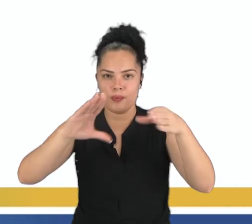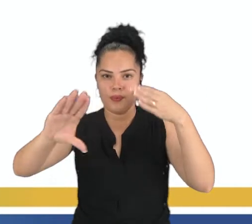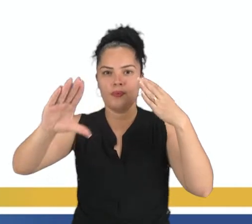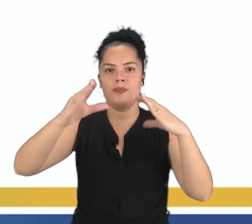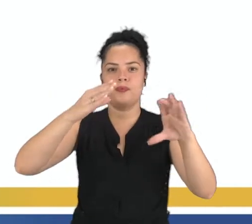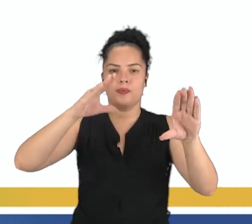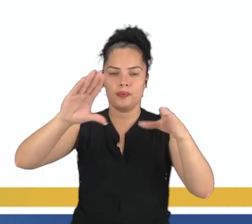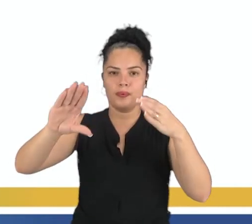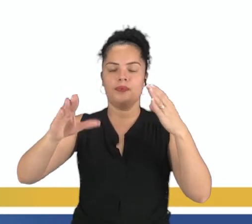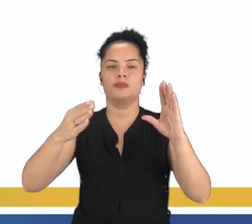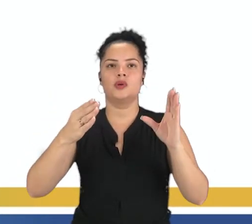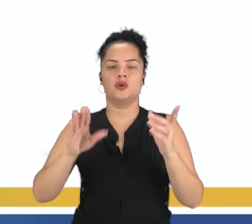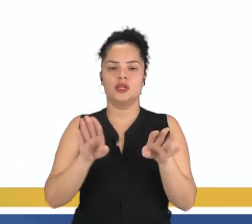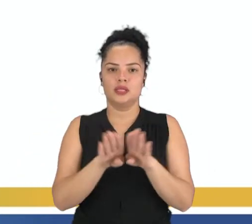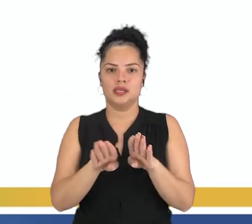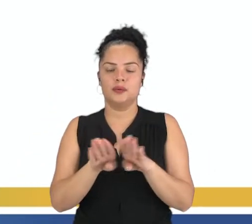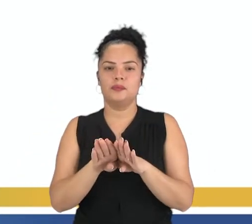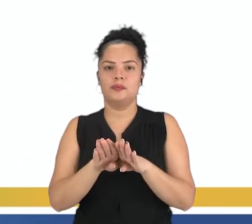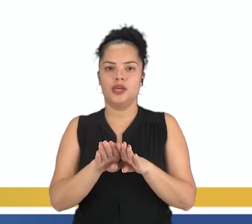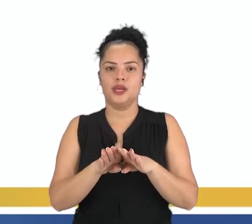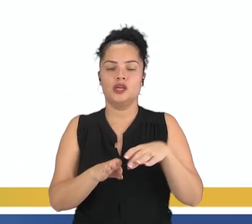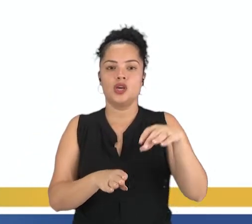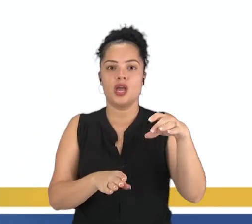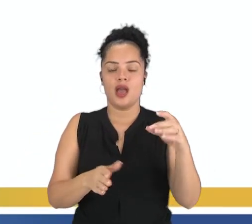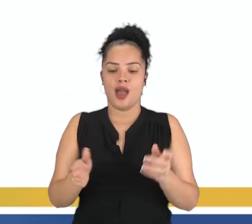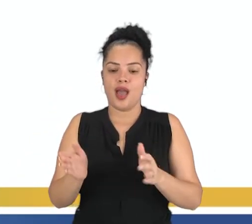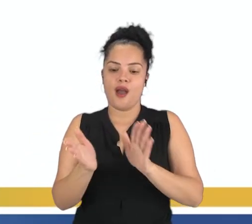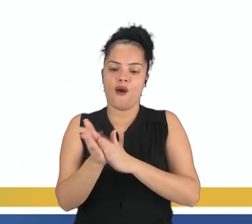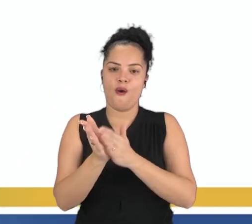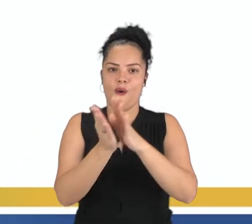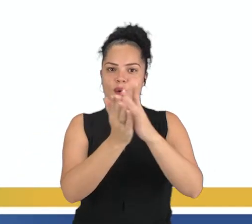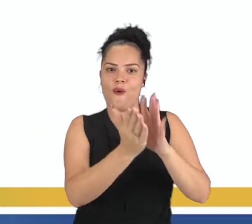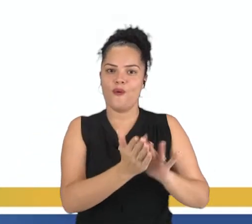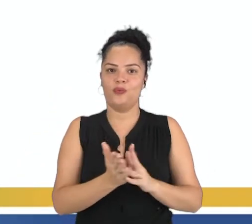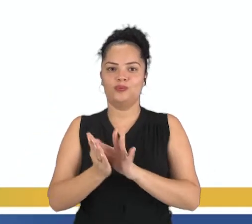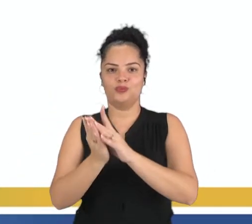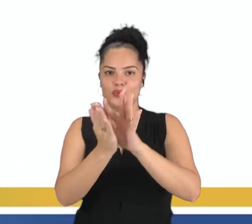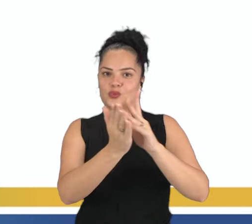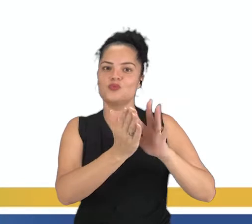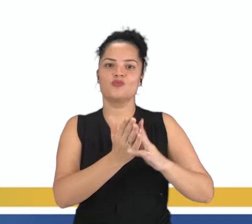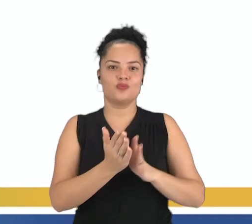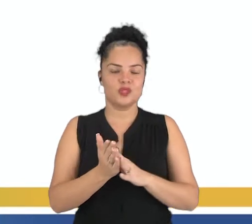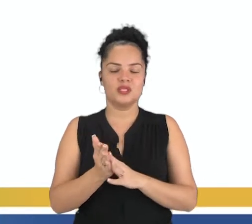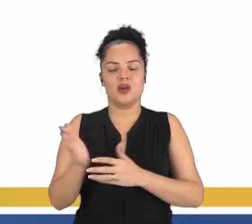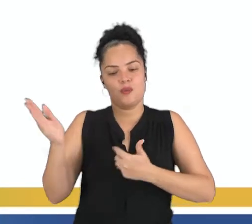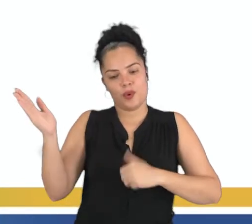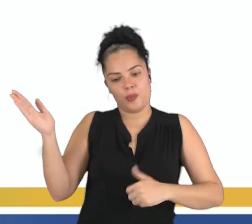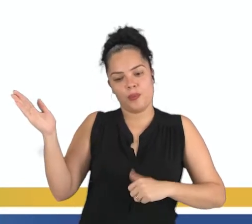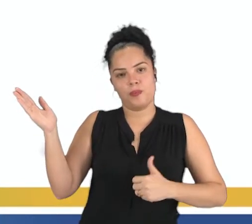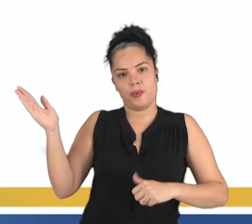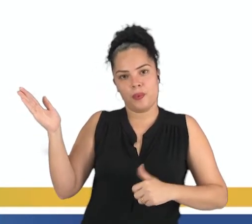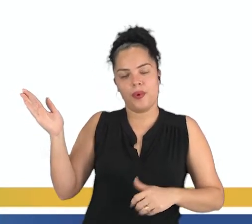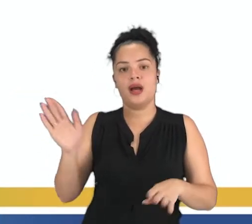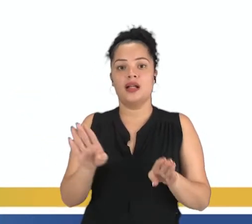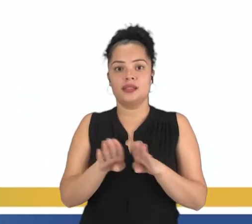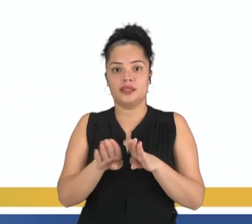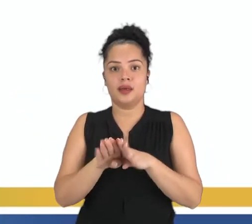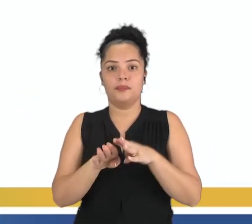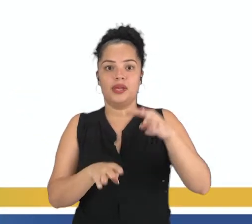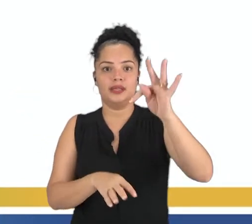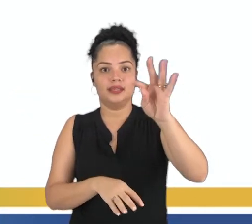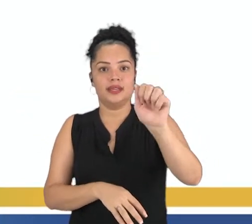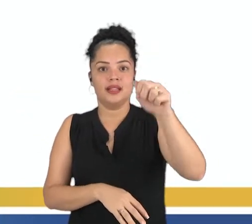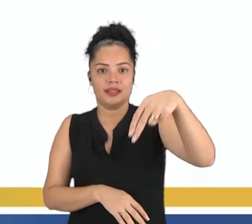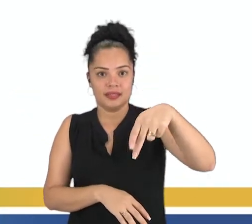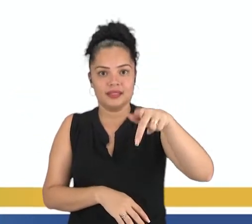Estados Unidos, nós vamos ter no Brasil o choro, o samba, que nós trabalhamos na última aula, vamos ter o tango na